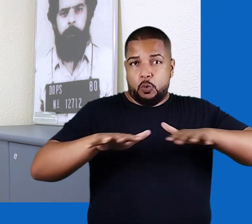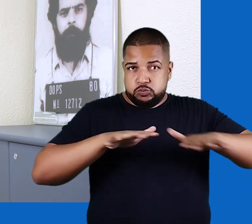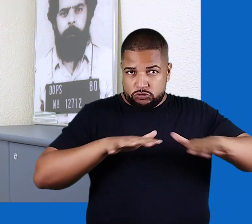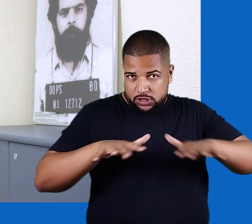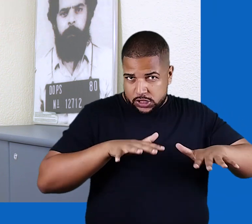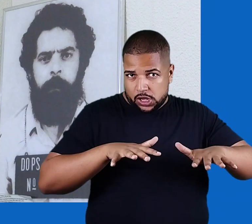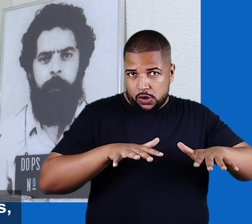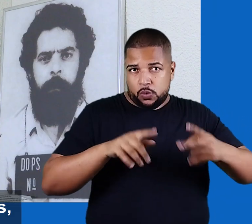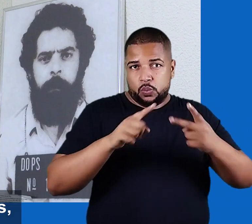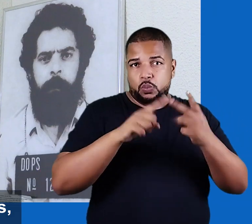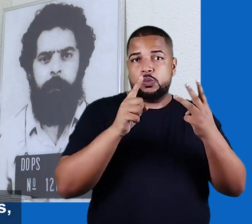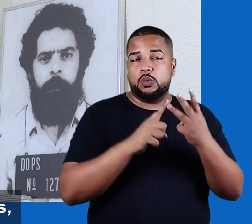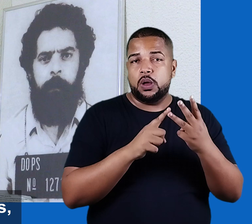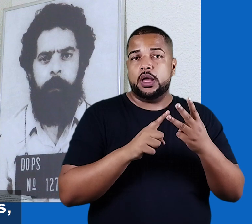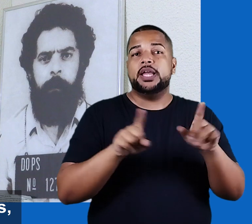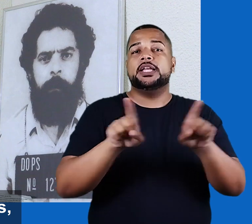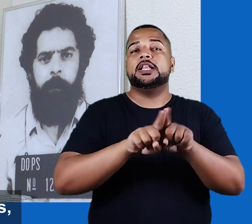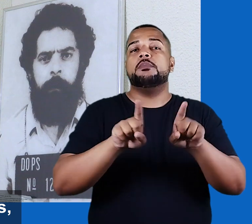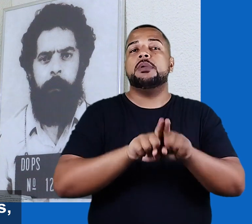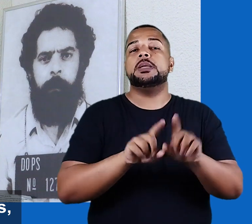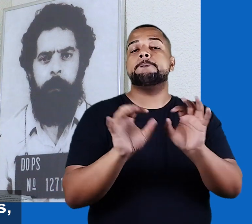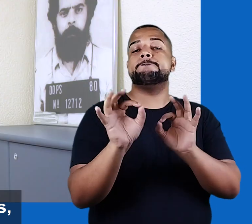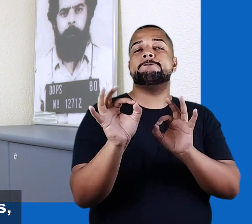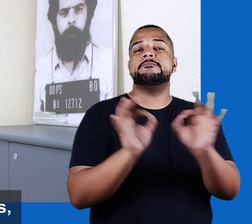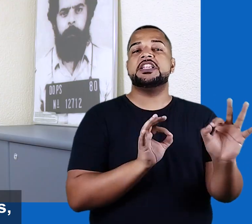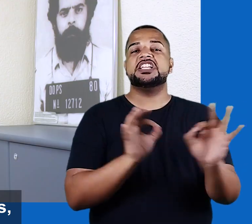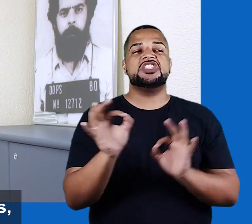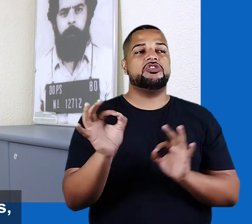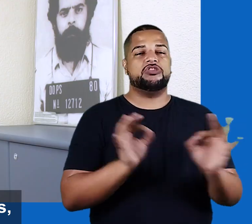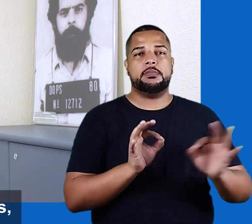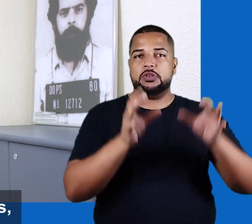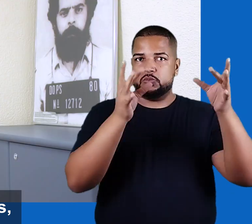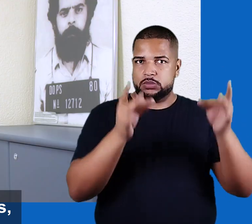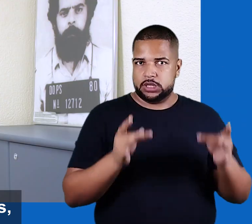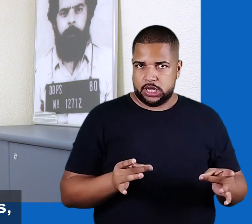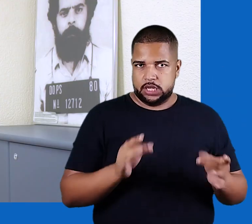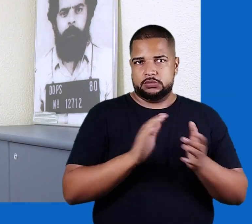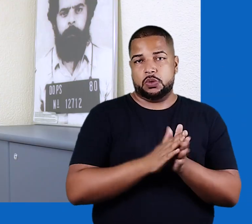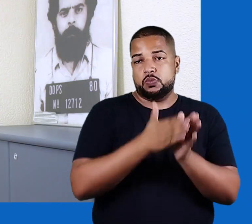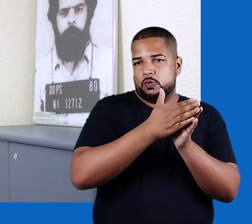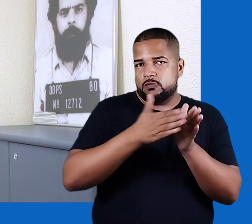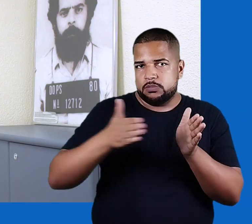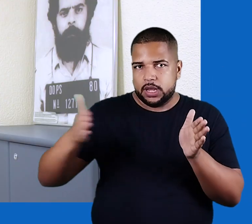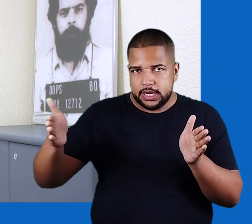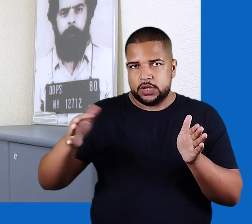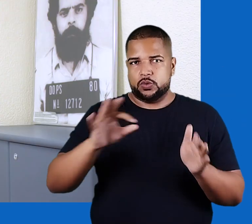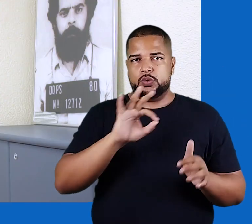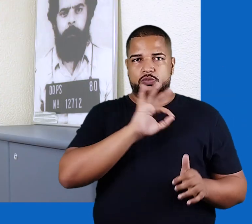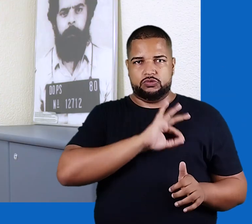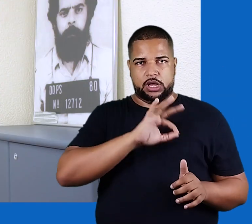mobilização, em organização. Nas campanhas salariais,